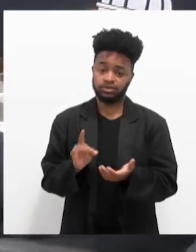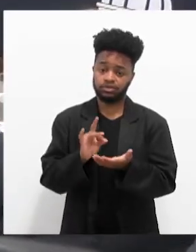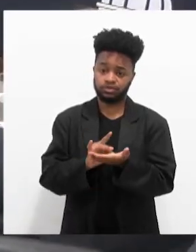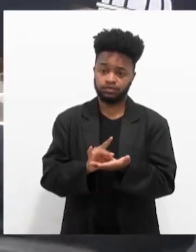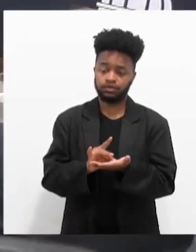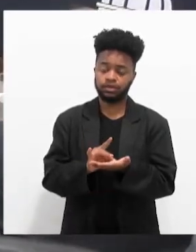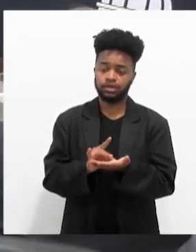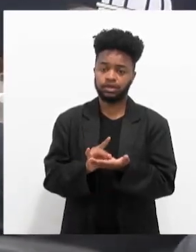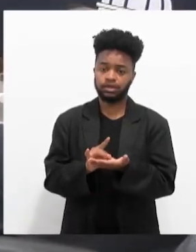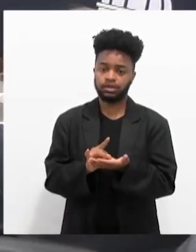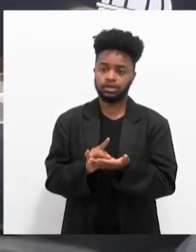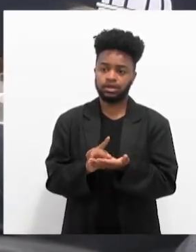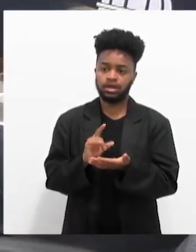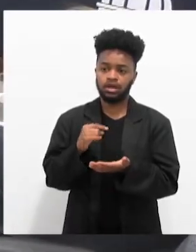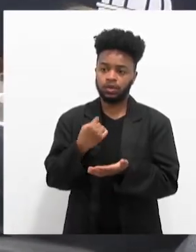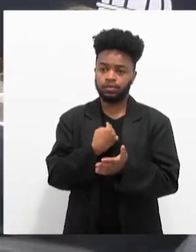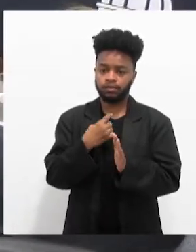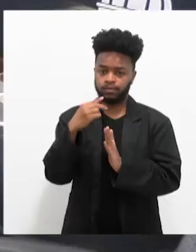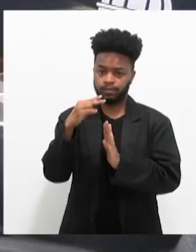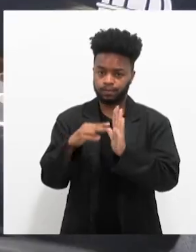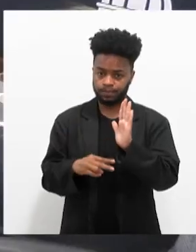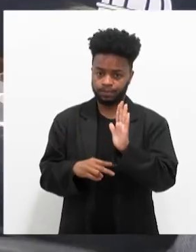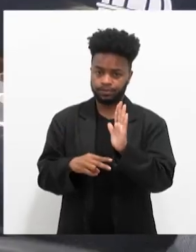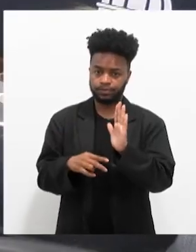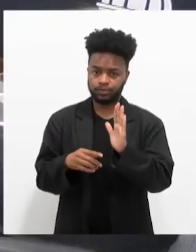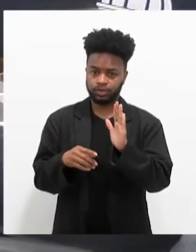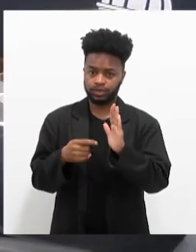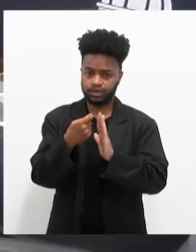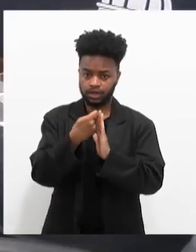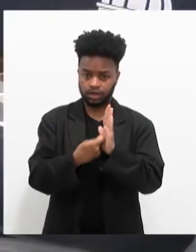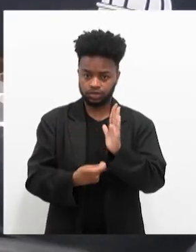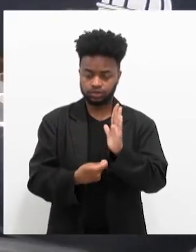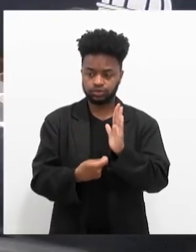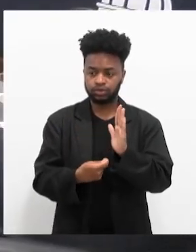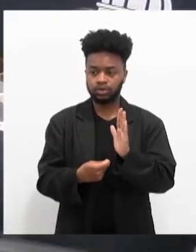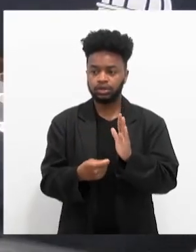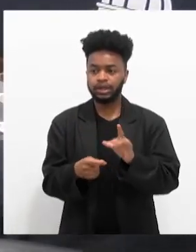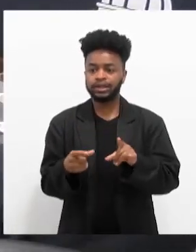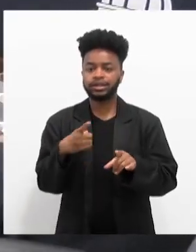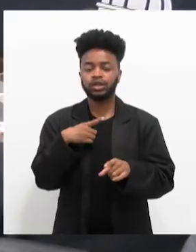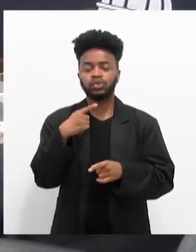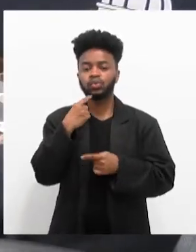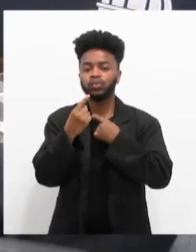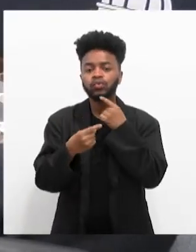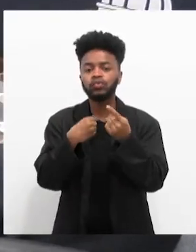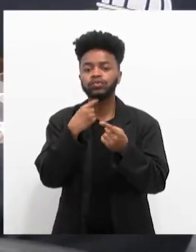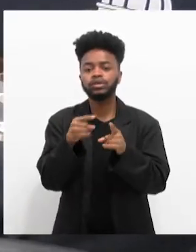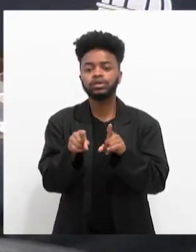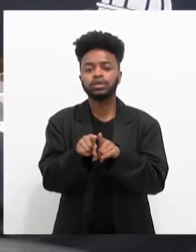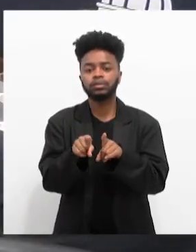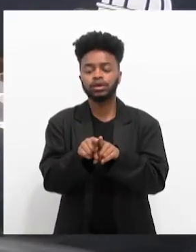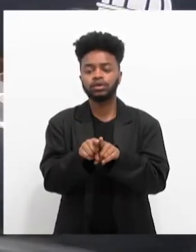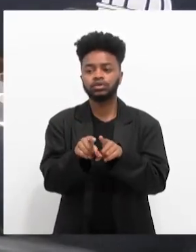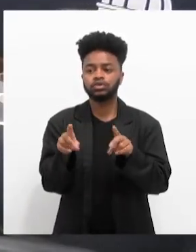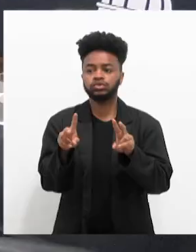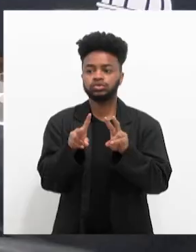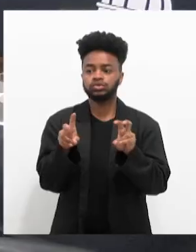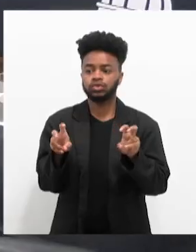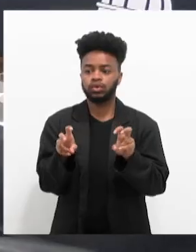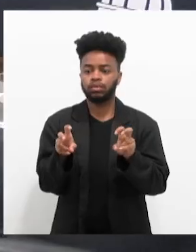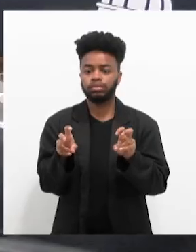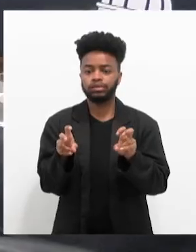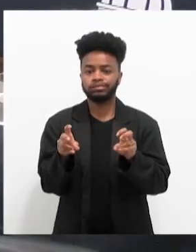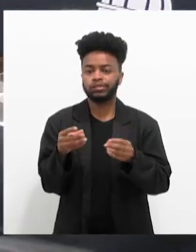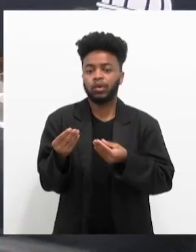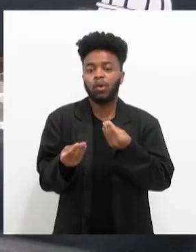gente faz a leitura da ementa, também nos vem essa dúvida com relação ao